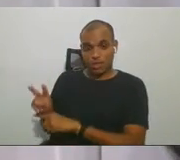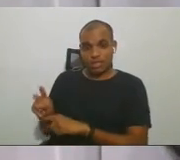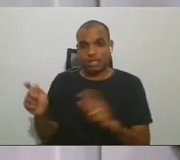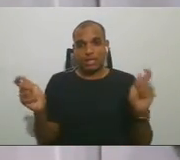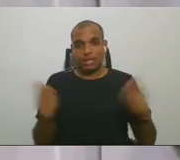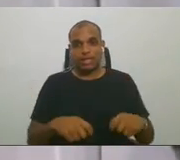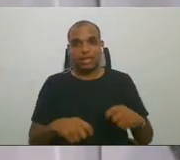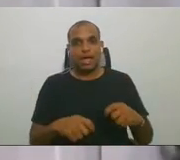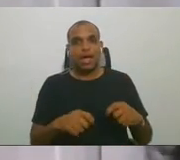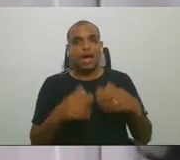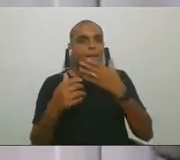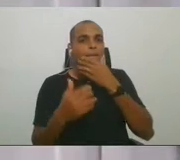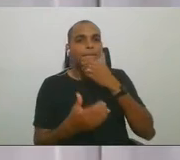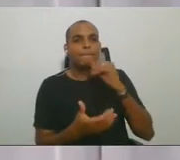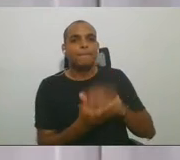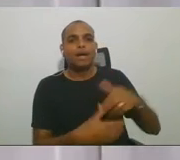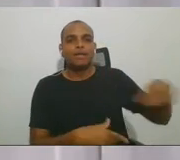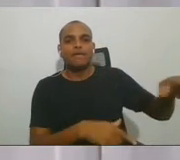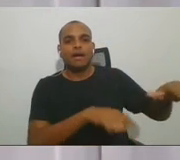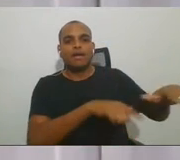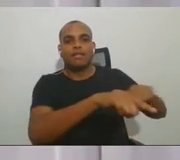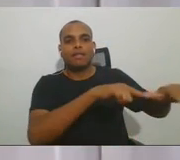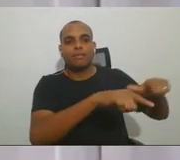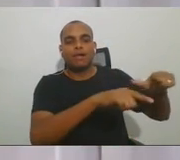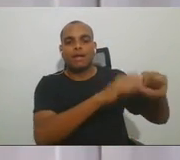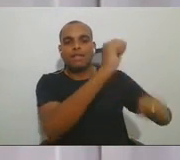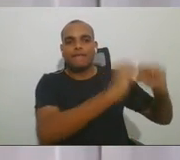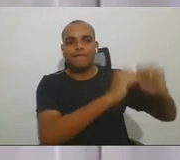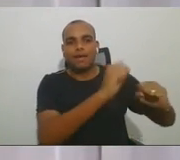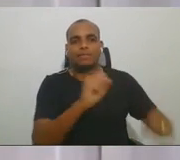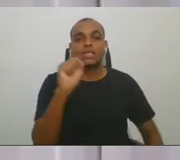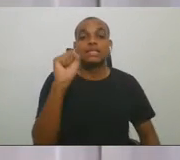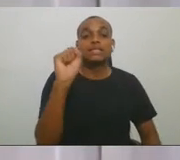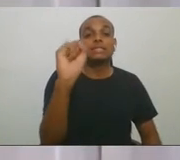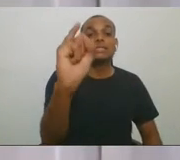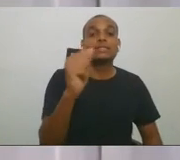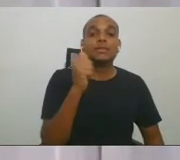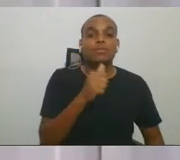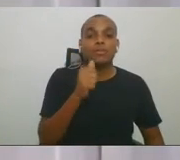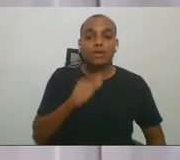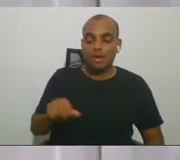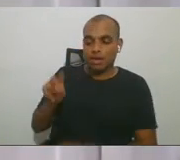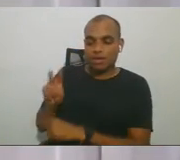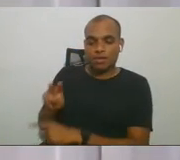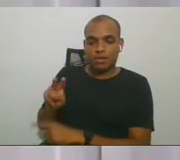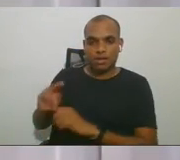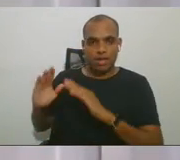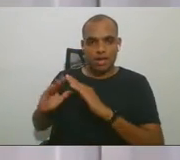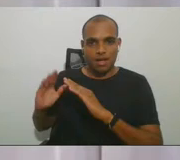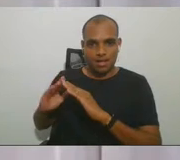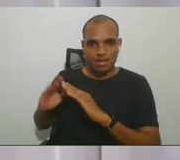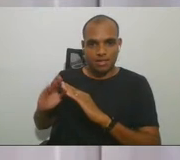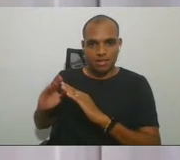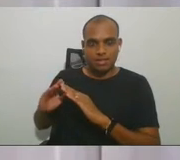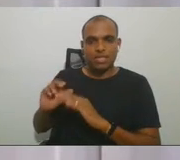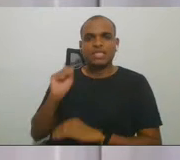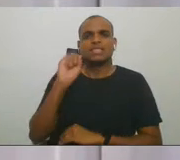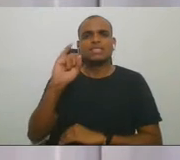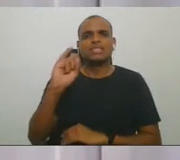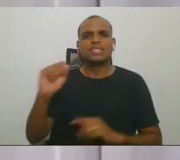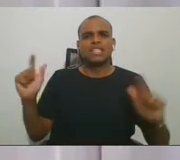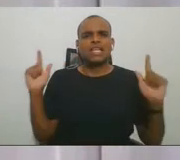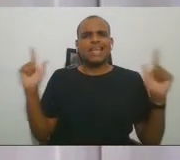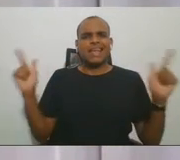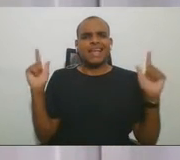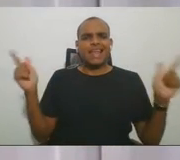aconteceria se as chamadas donas de casa fizessem uma greve geral por tempo